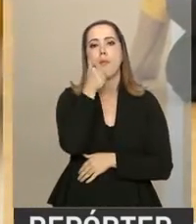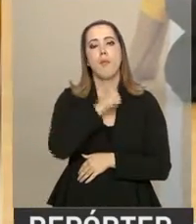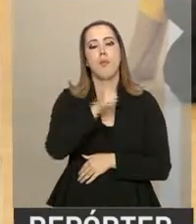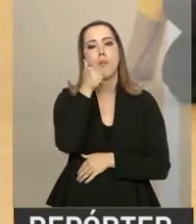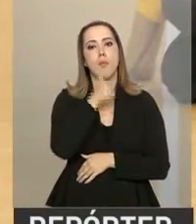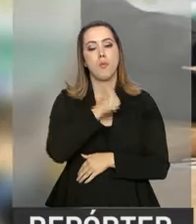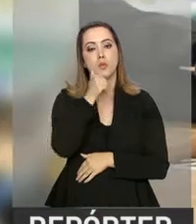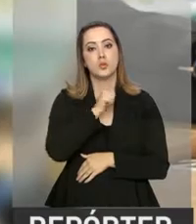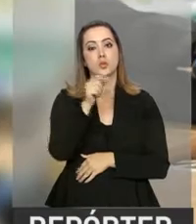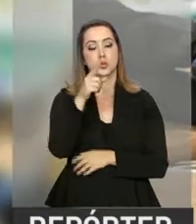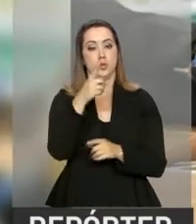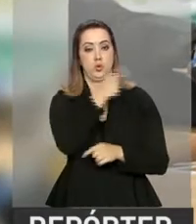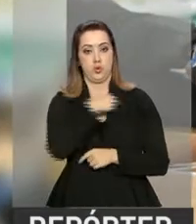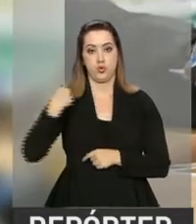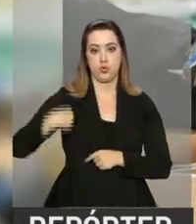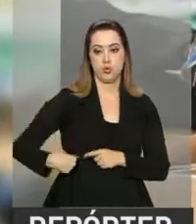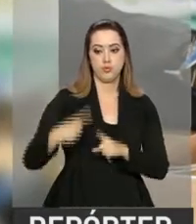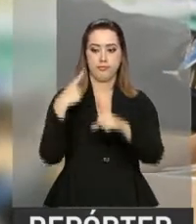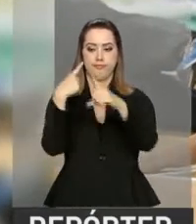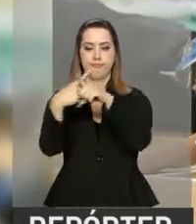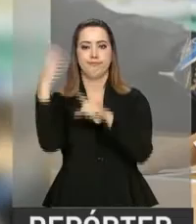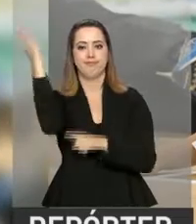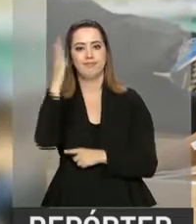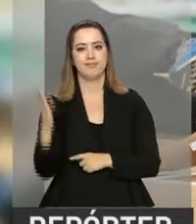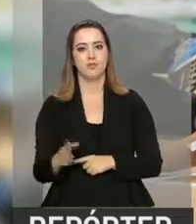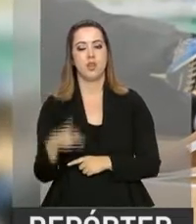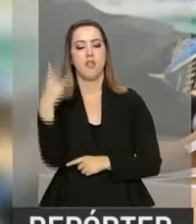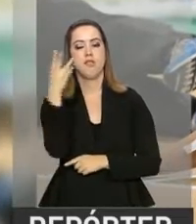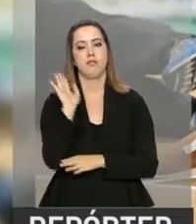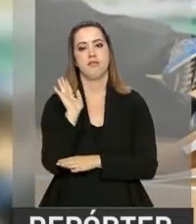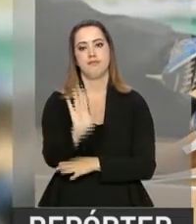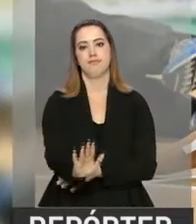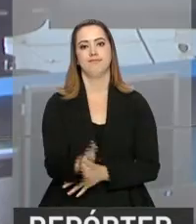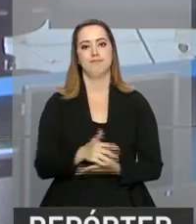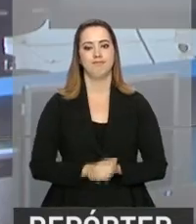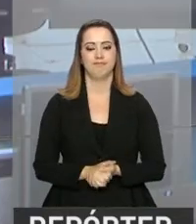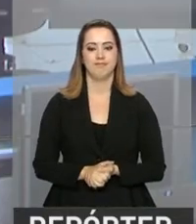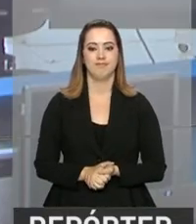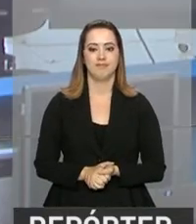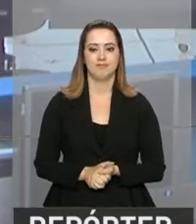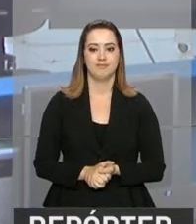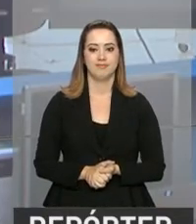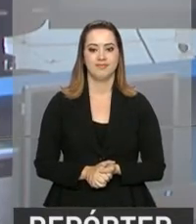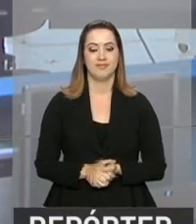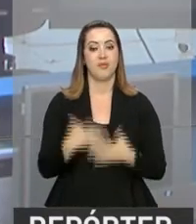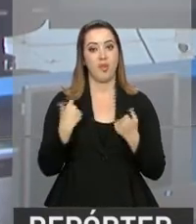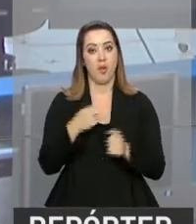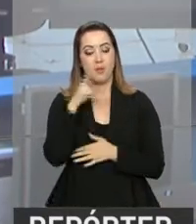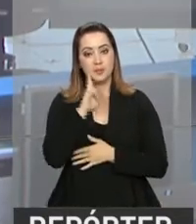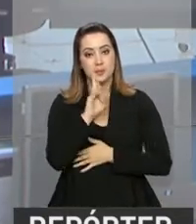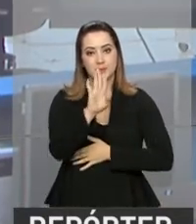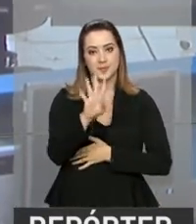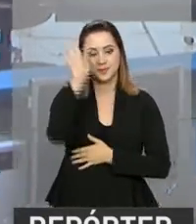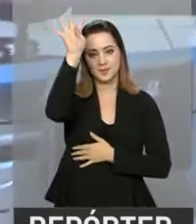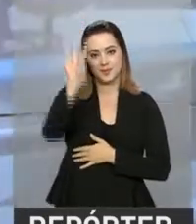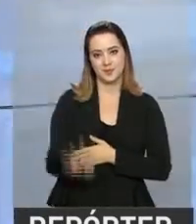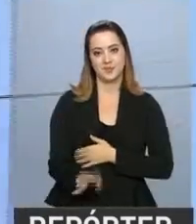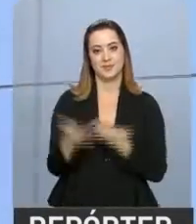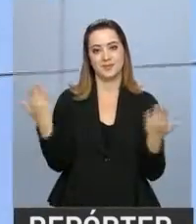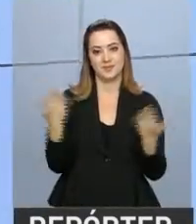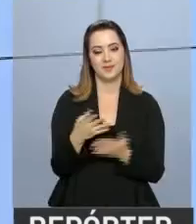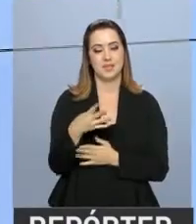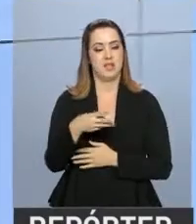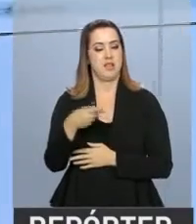enfrenta o Brasil, também na semifinal, amanhã às 15h. Vamos conferir então o quadro de medalhas